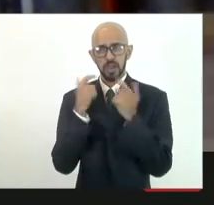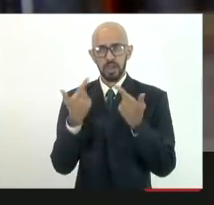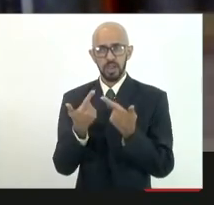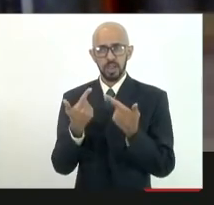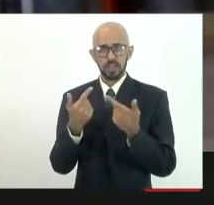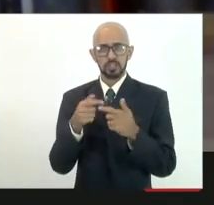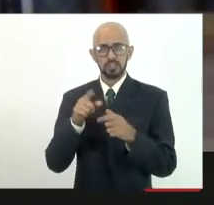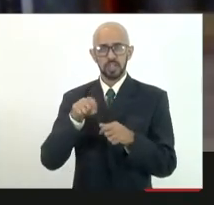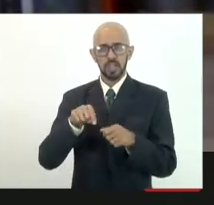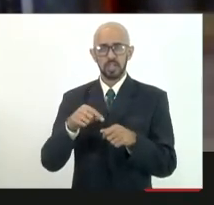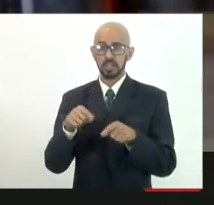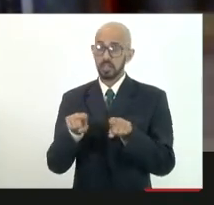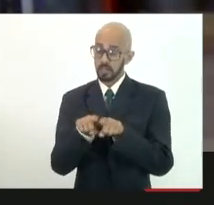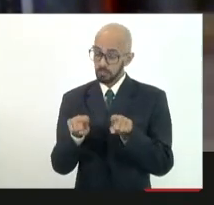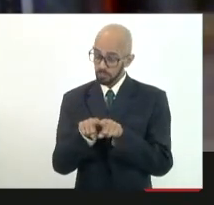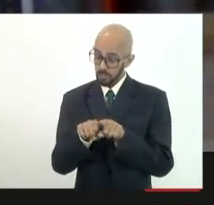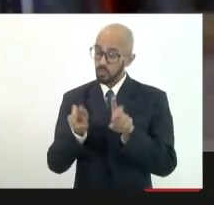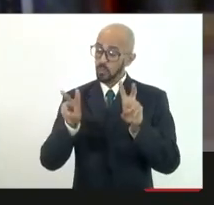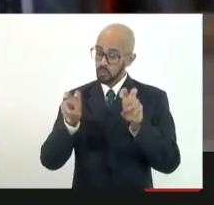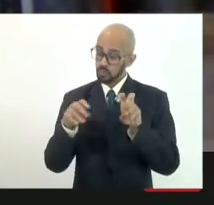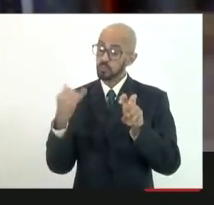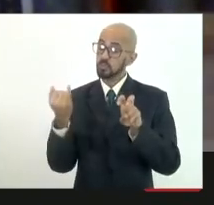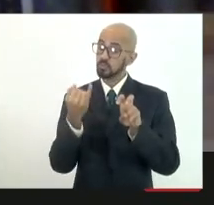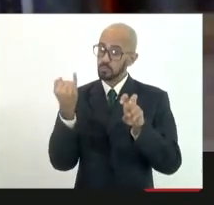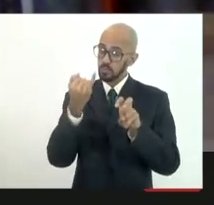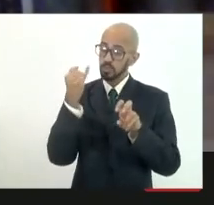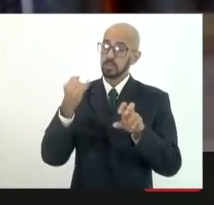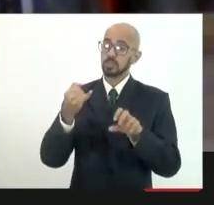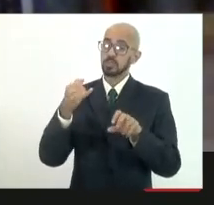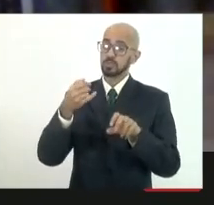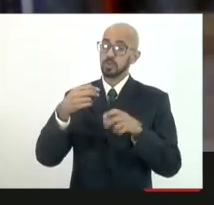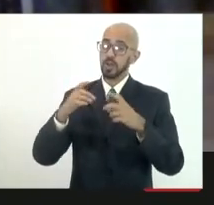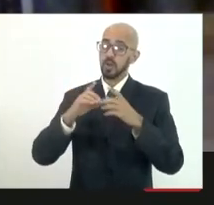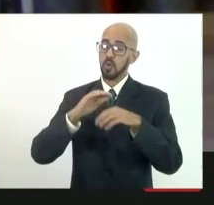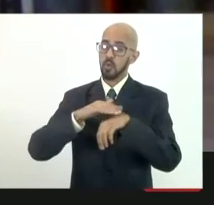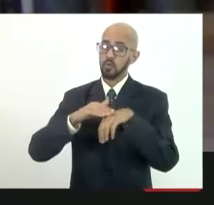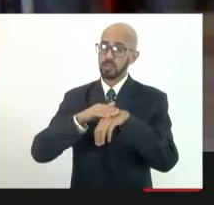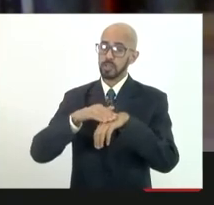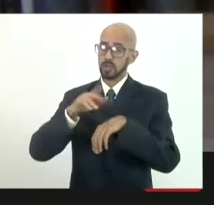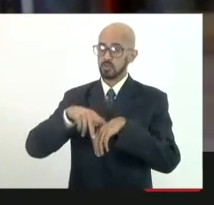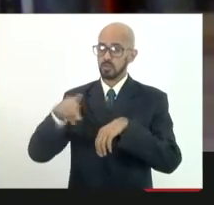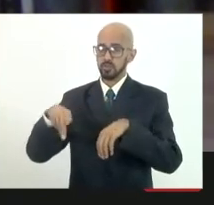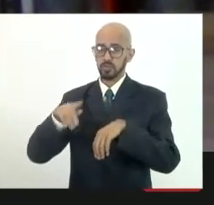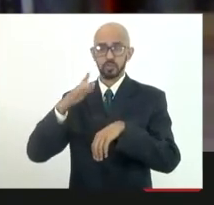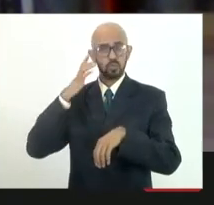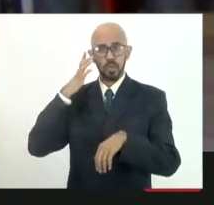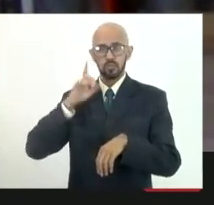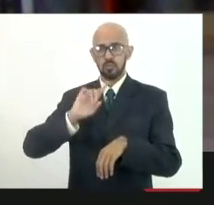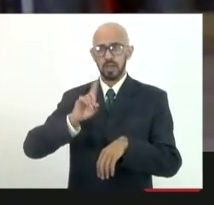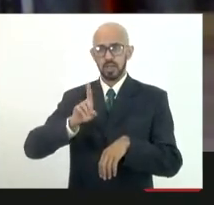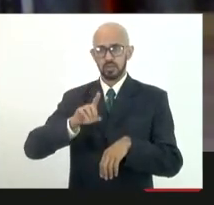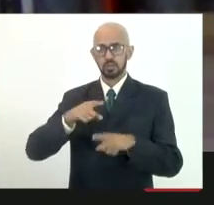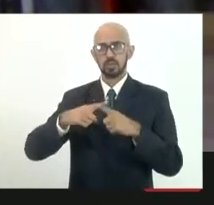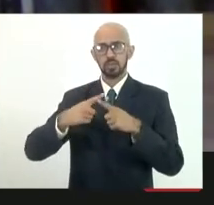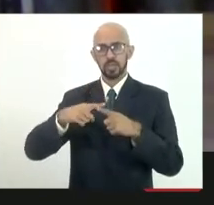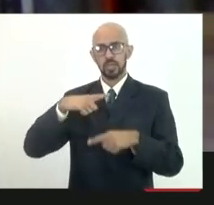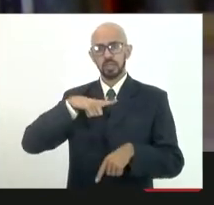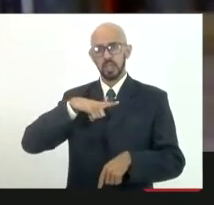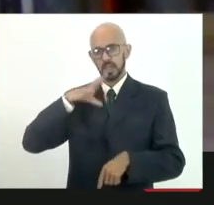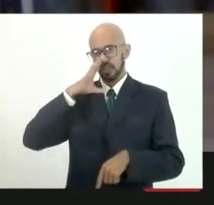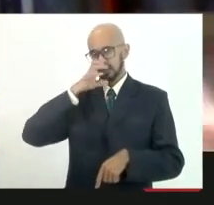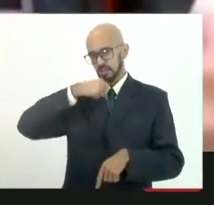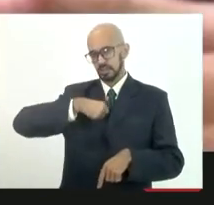que é um campo importante para se trabalhar com os professores, embora não seja muito fácil, porque há resistências, mas